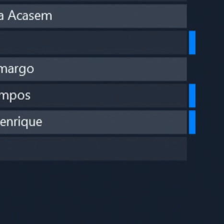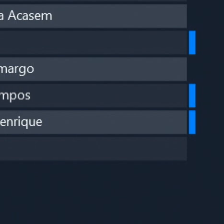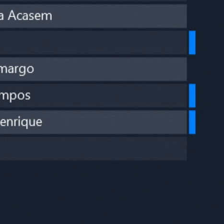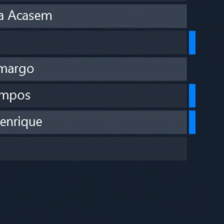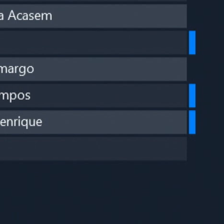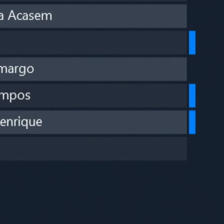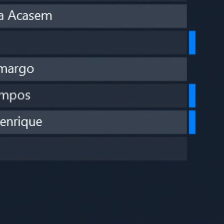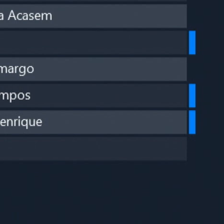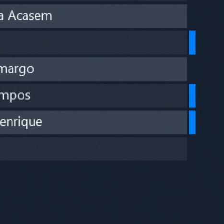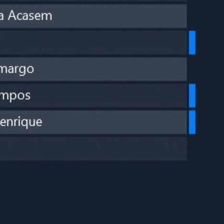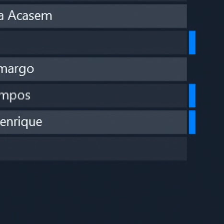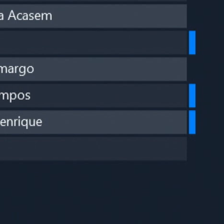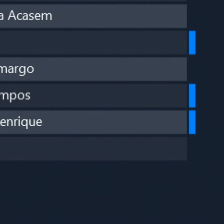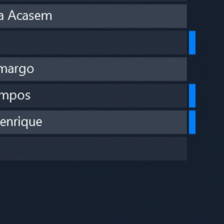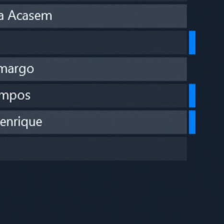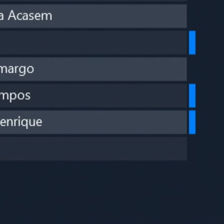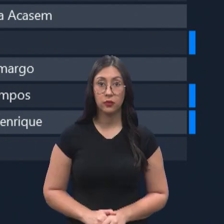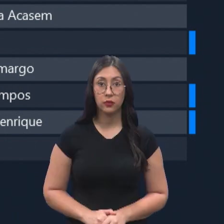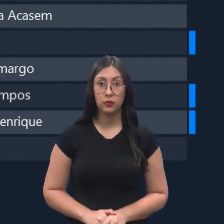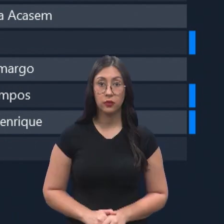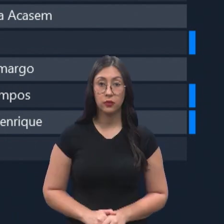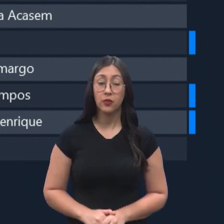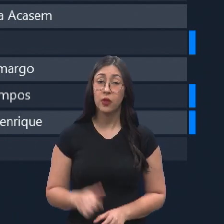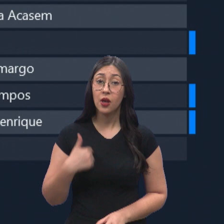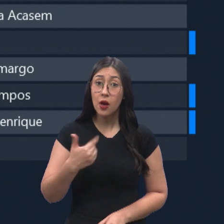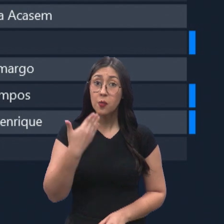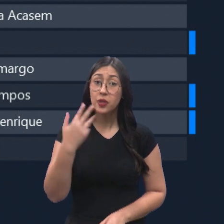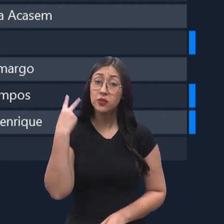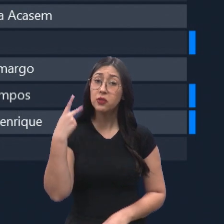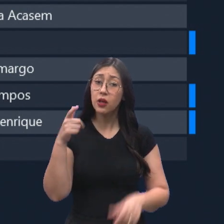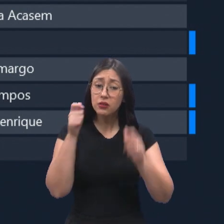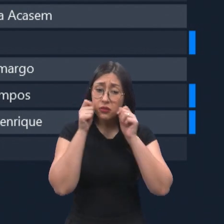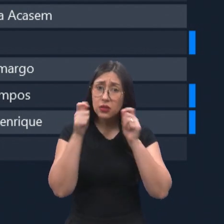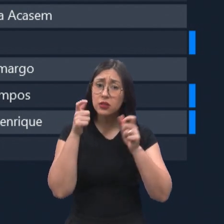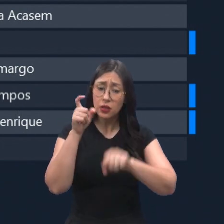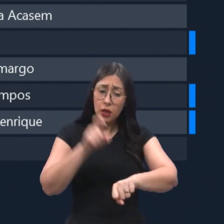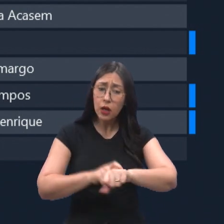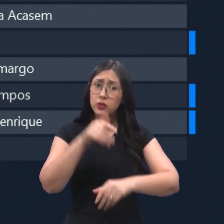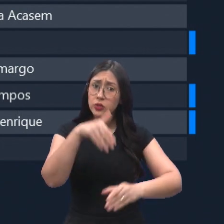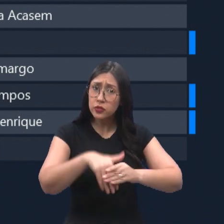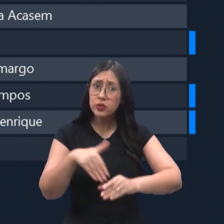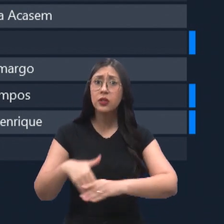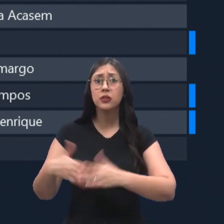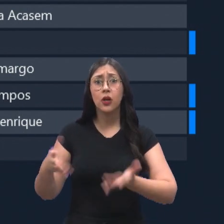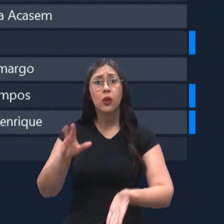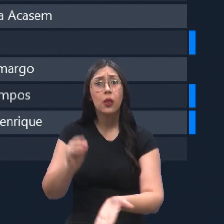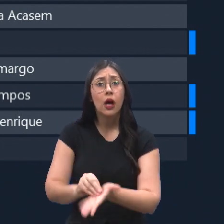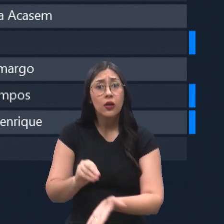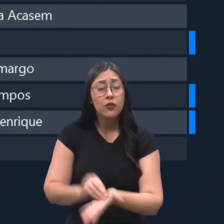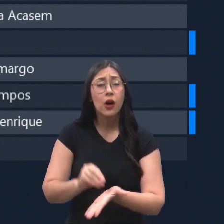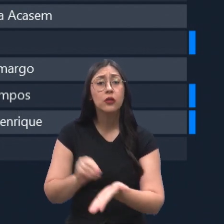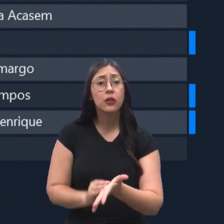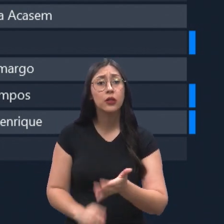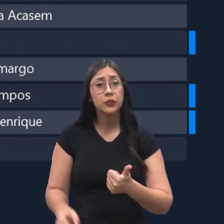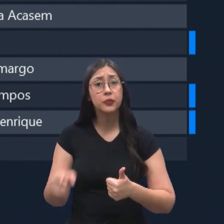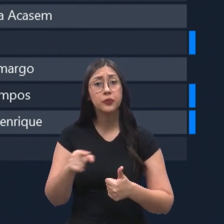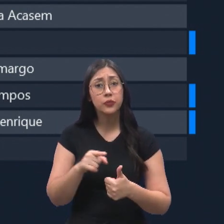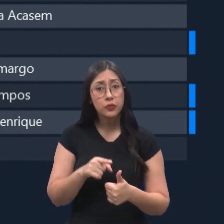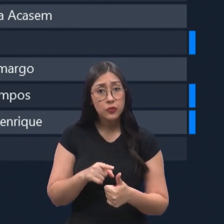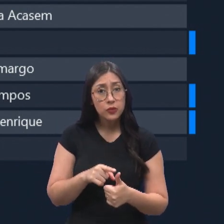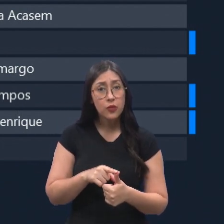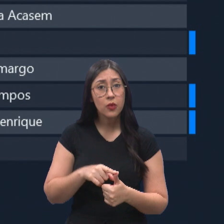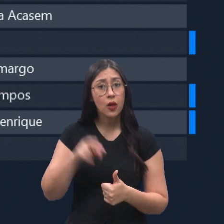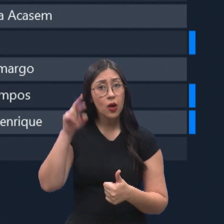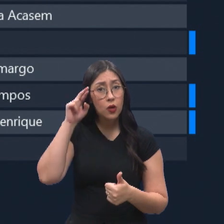Peço aos nobres vereadores que se atentem ao momento de votação. E está faltando aqui Rogério da Cacém,